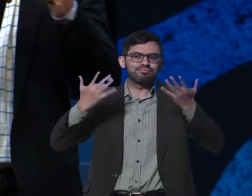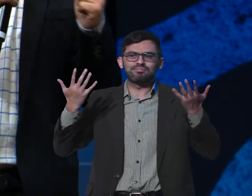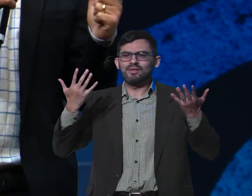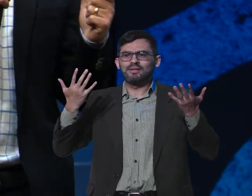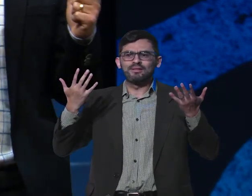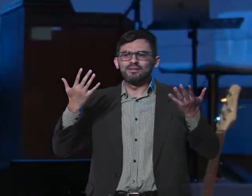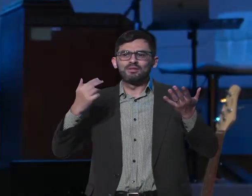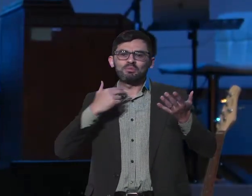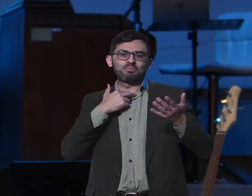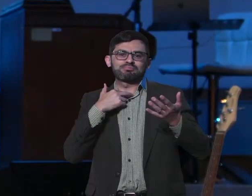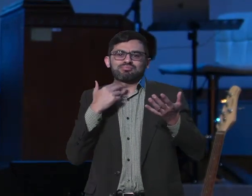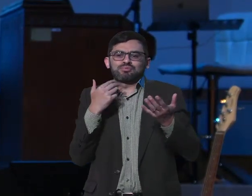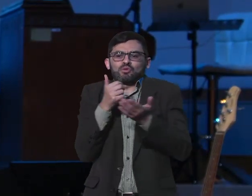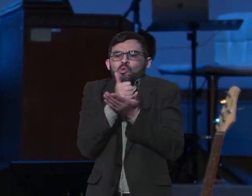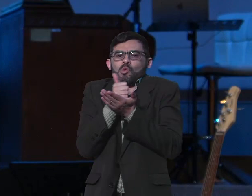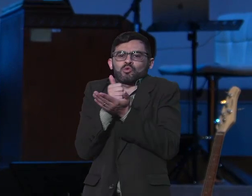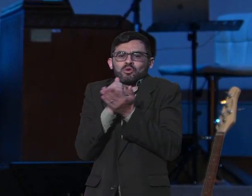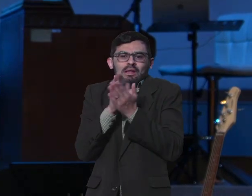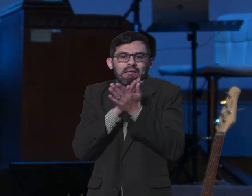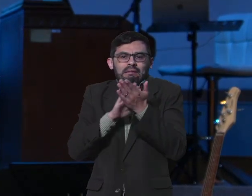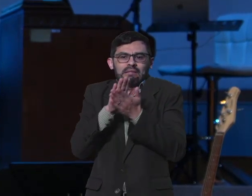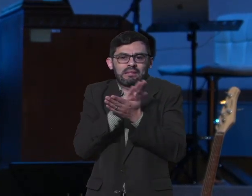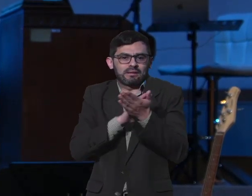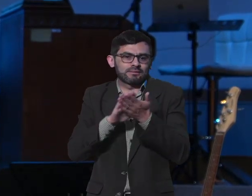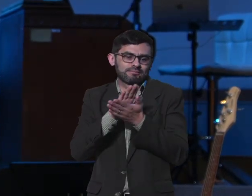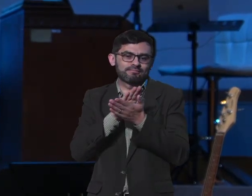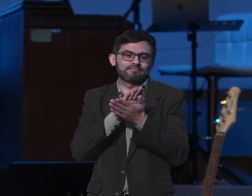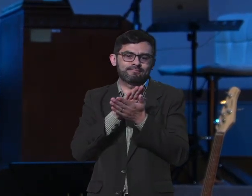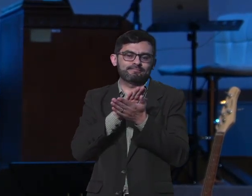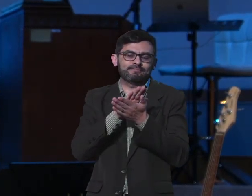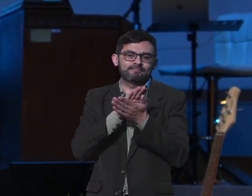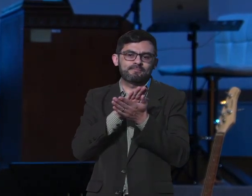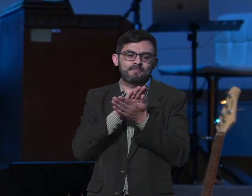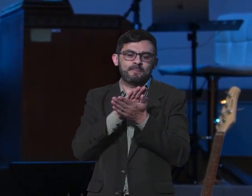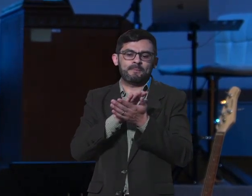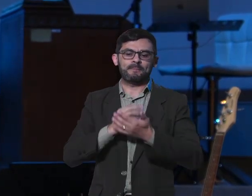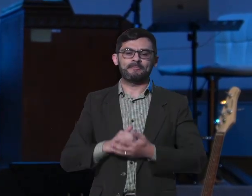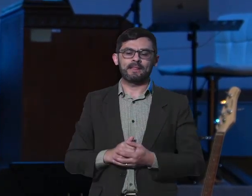nenhum poder sobre esse ambiente temporal.